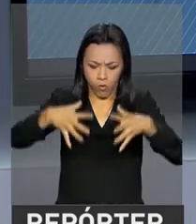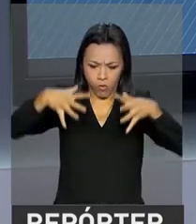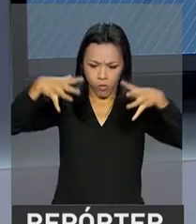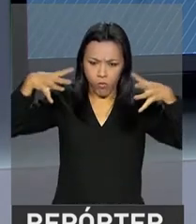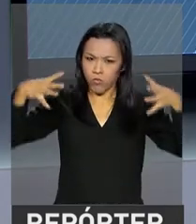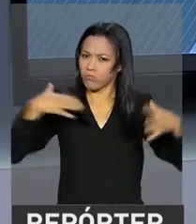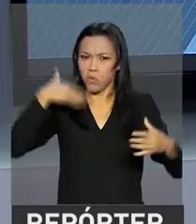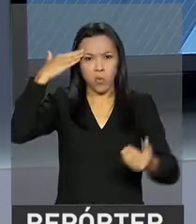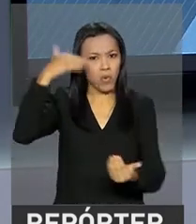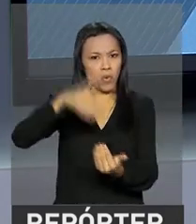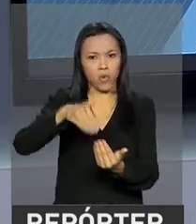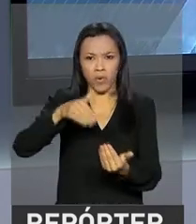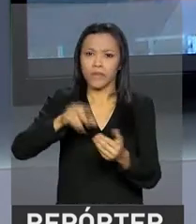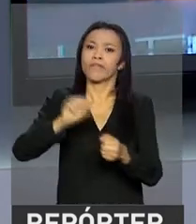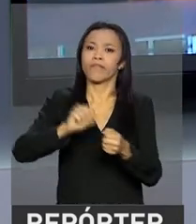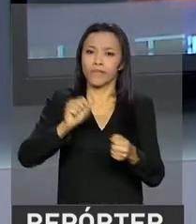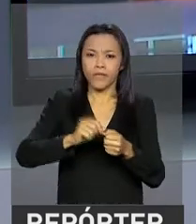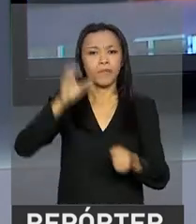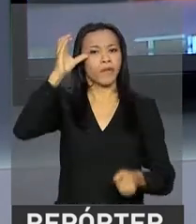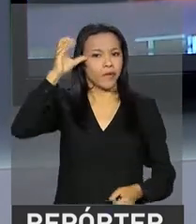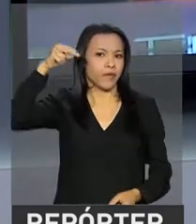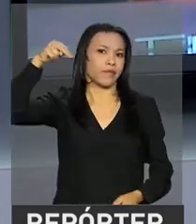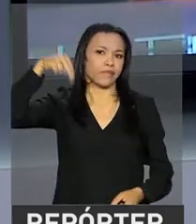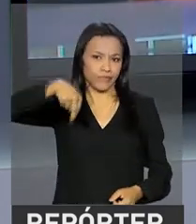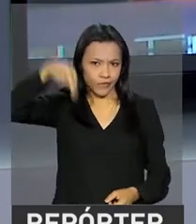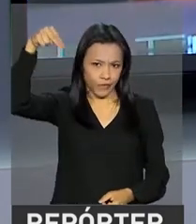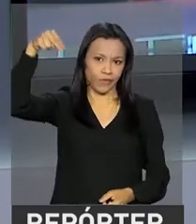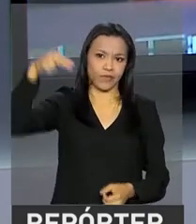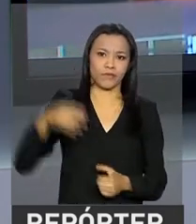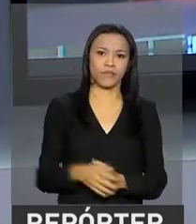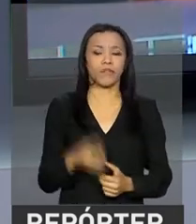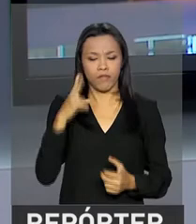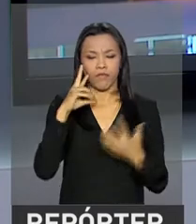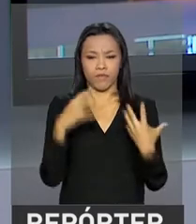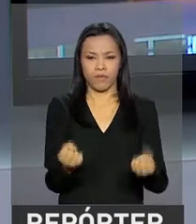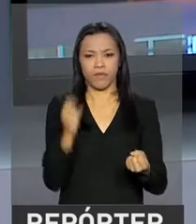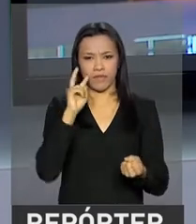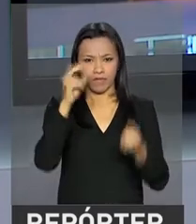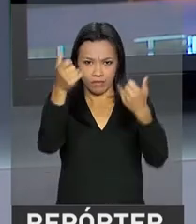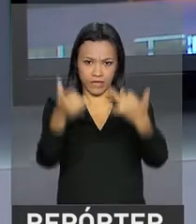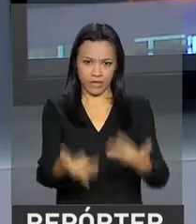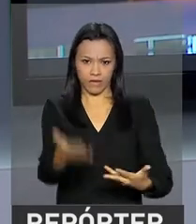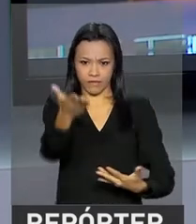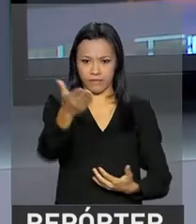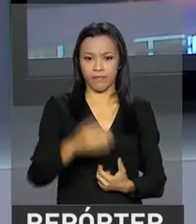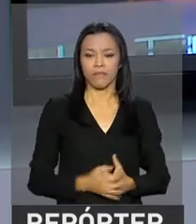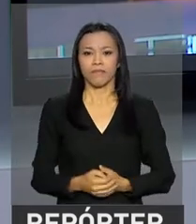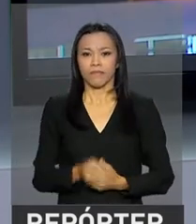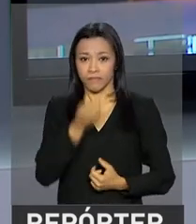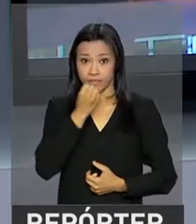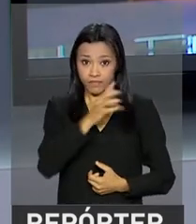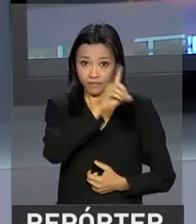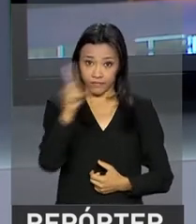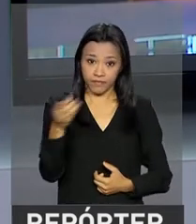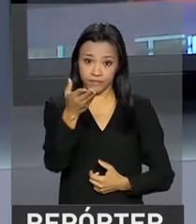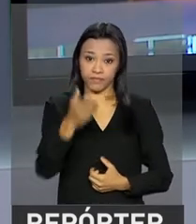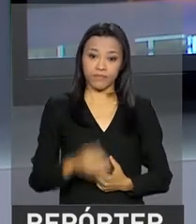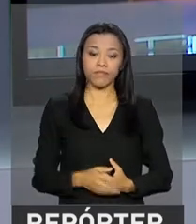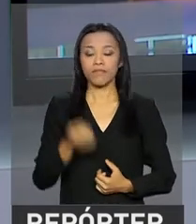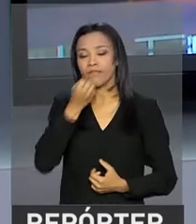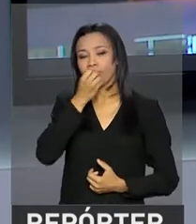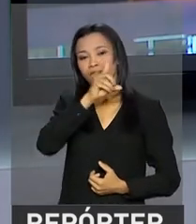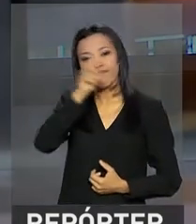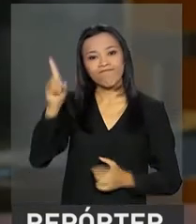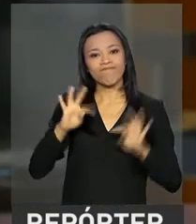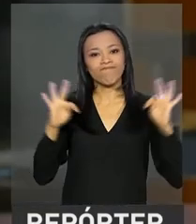vamos então conversar sobre esse assunto ao vivo com repórter nem pereira bom dia nem bom dia carol de a